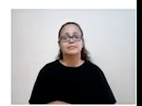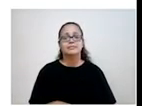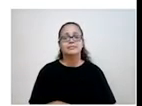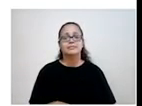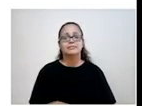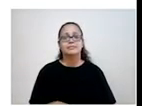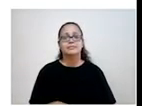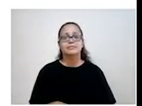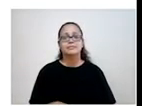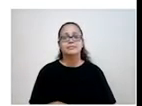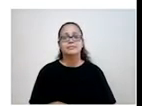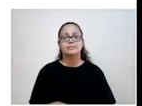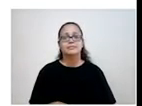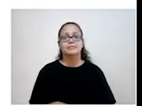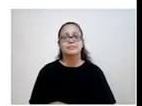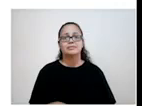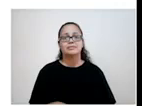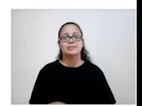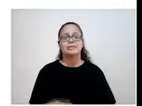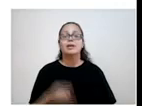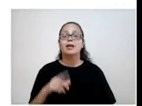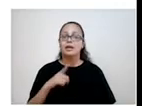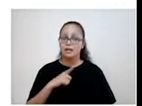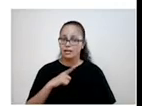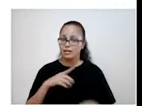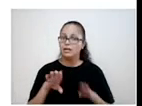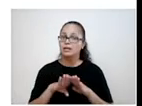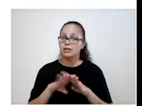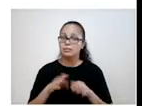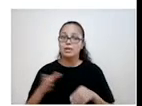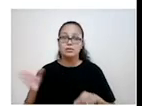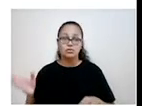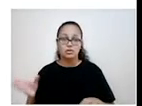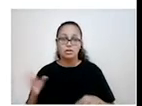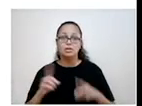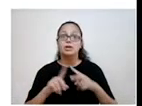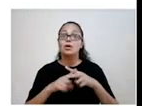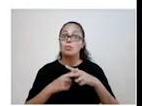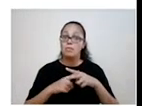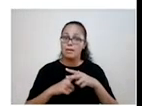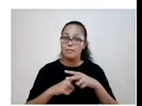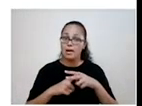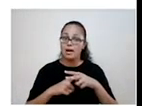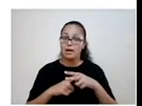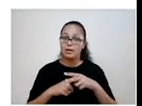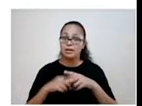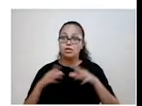E à direita nós temos uma máquina de voar,